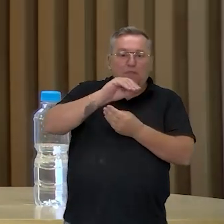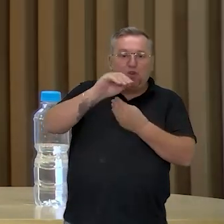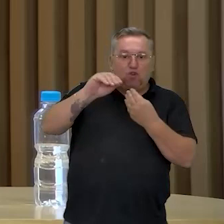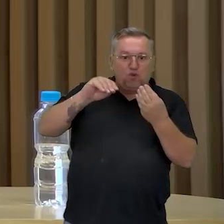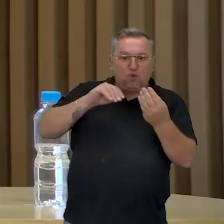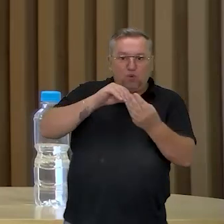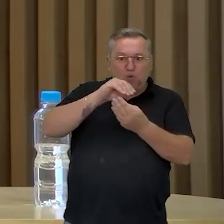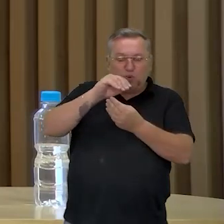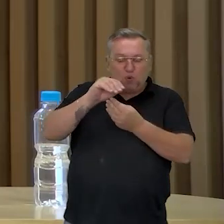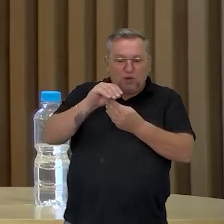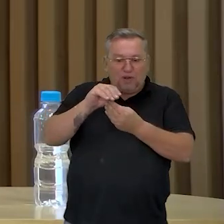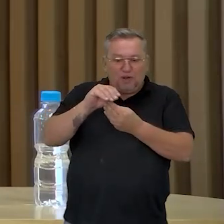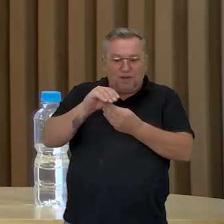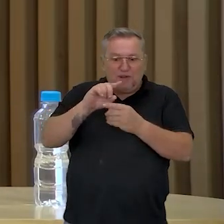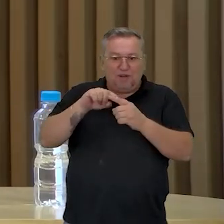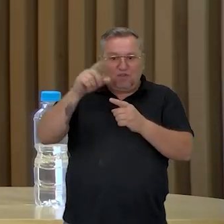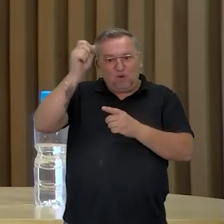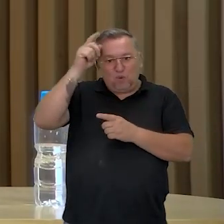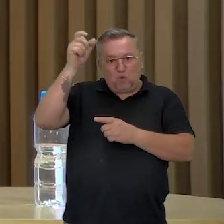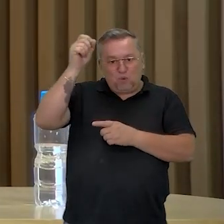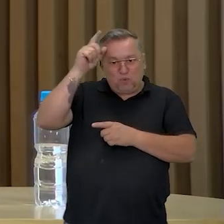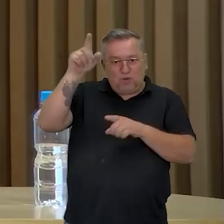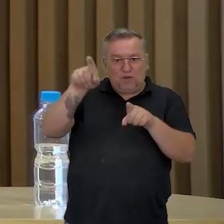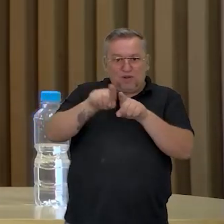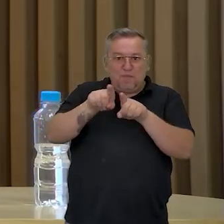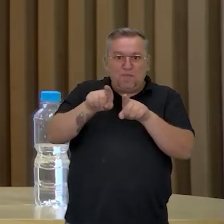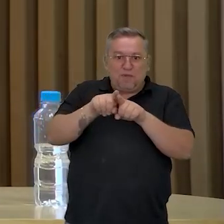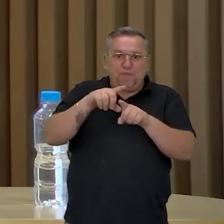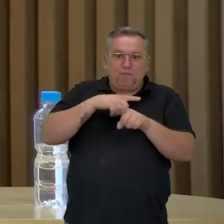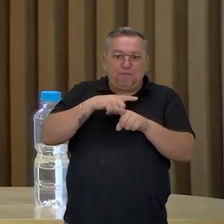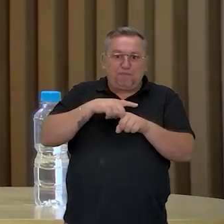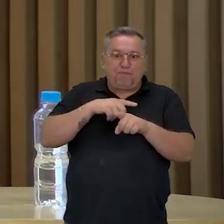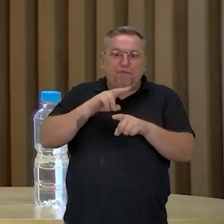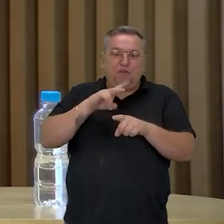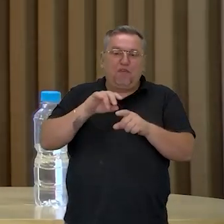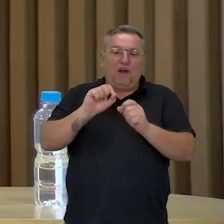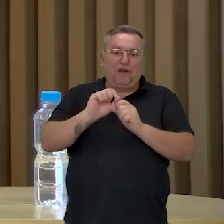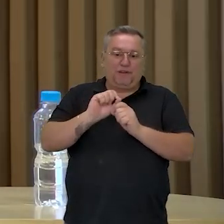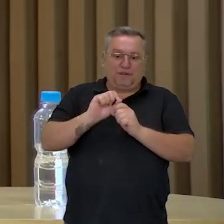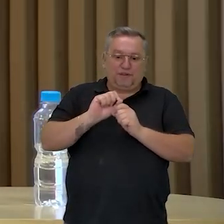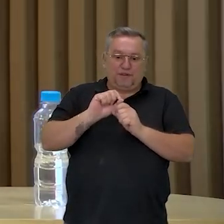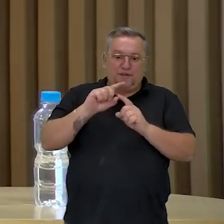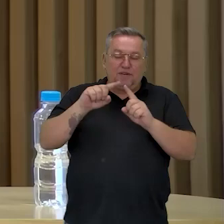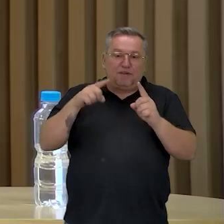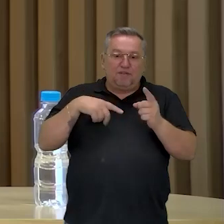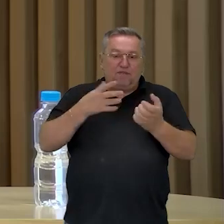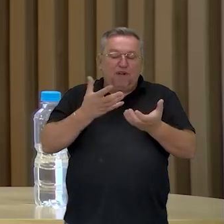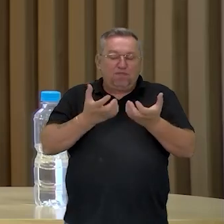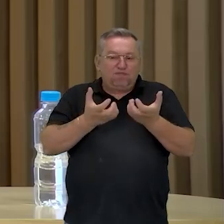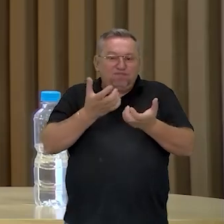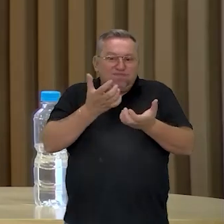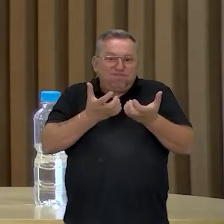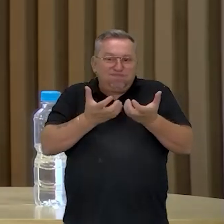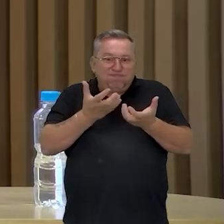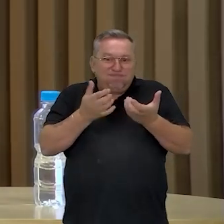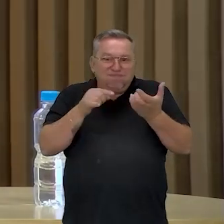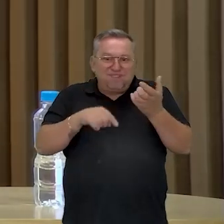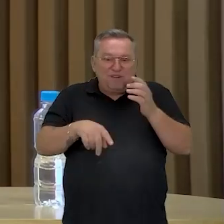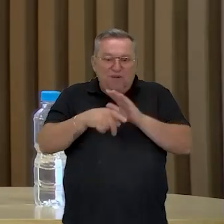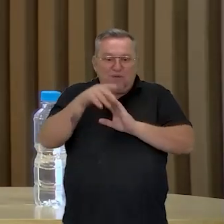esse caldeirão de culturas e de religiões que vai vai fervendo, né? Aqui na